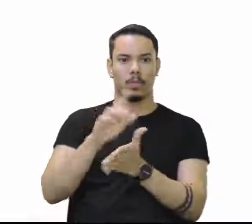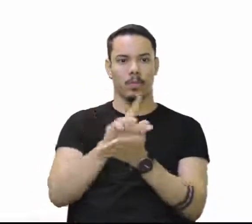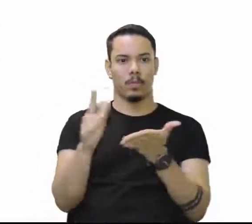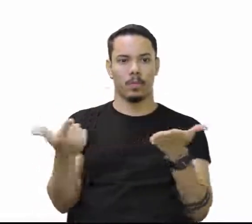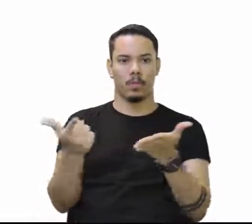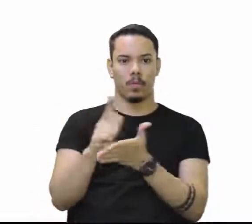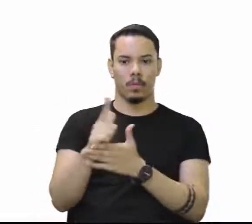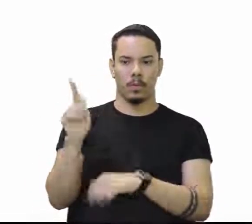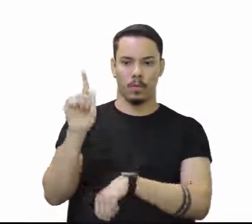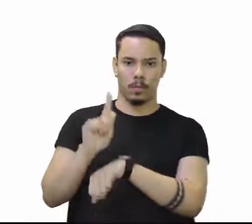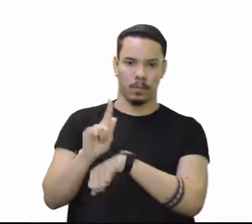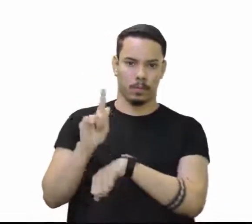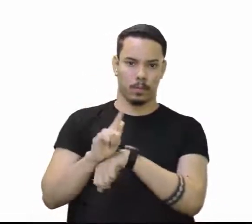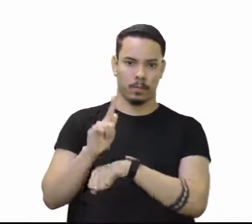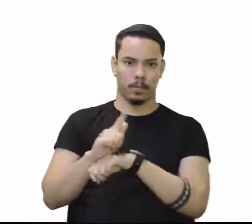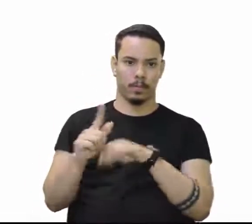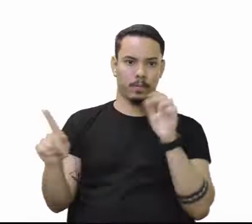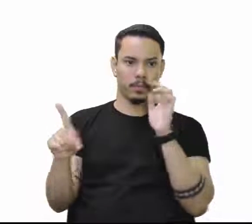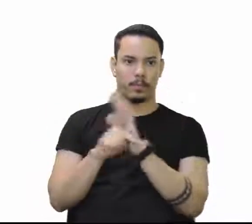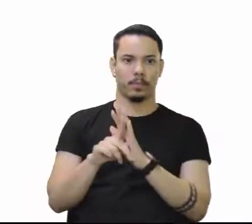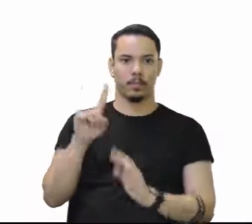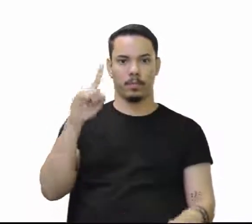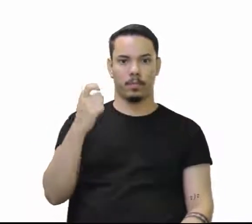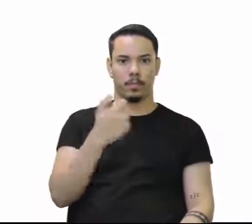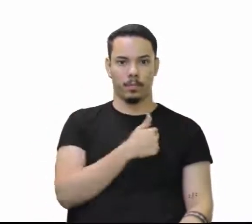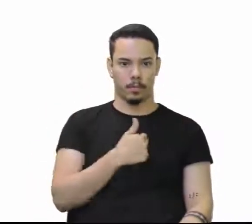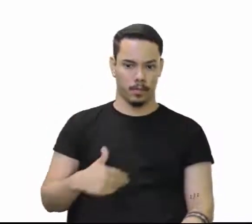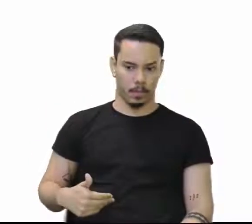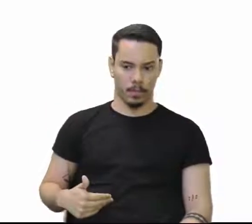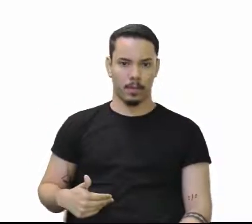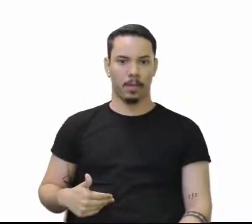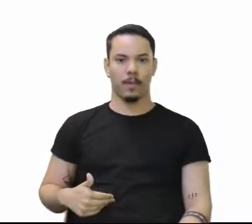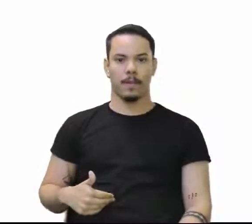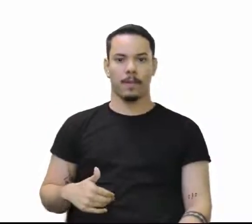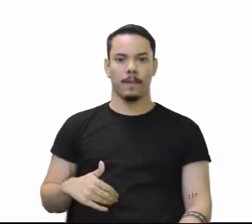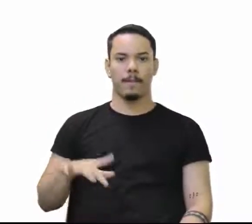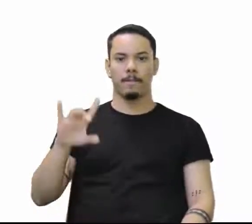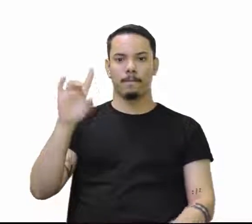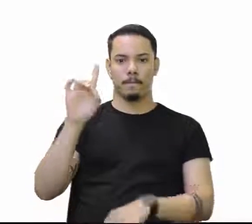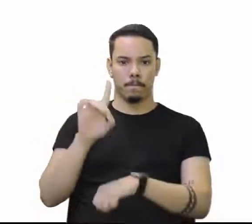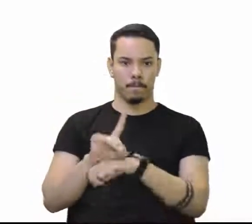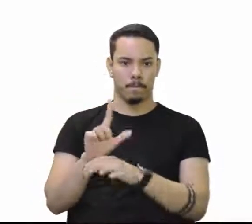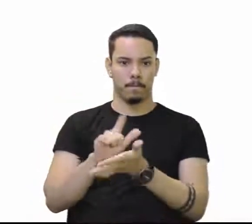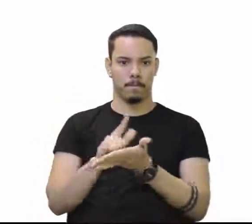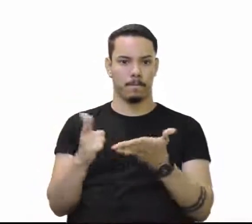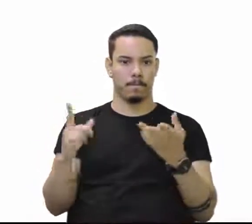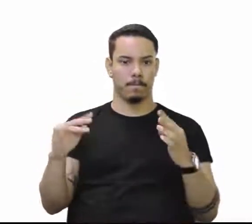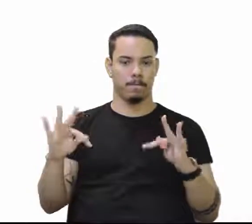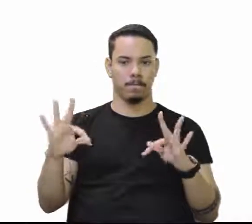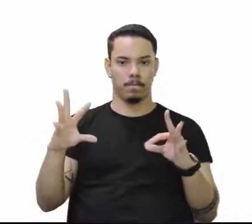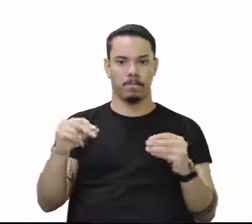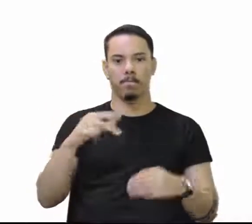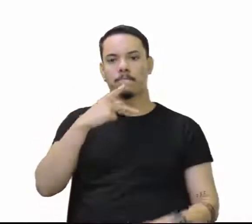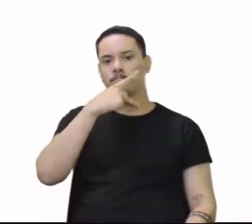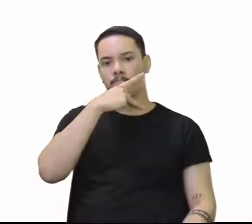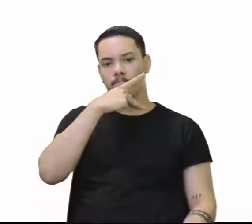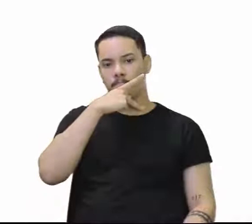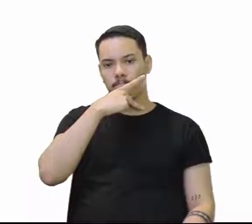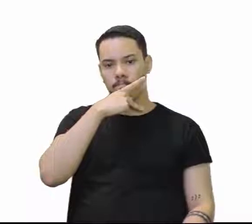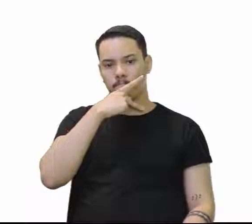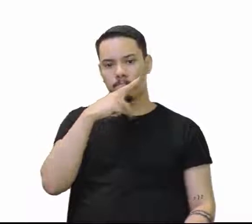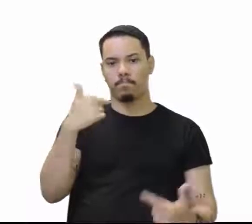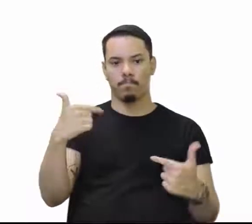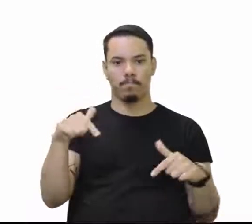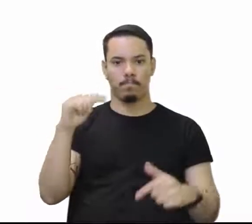O Guaporé, de propriedade do ex-governador. Os diretores do jornal eram todos filiados no partido